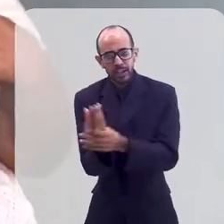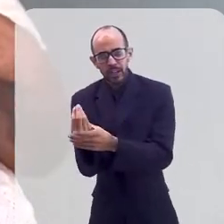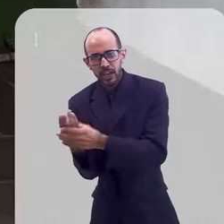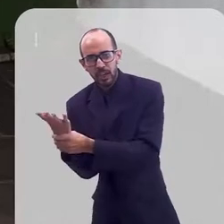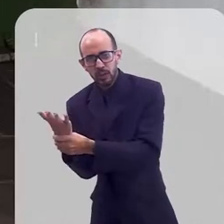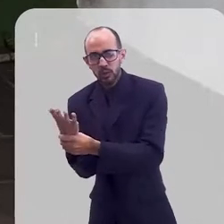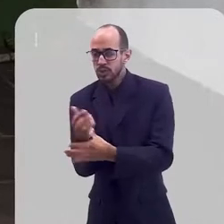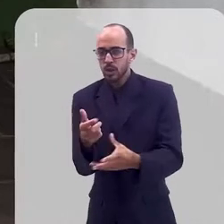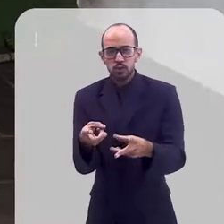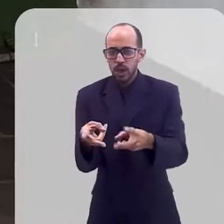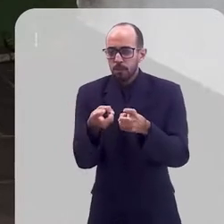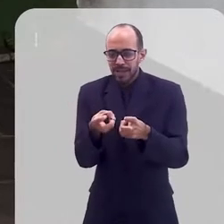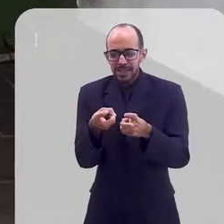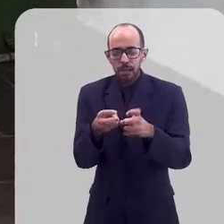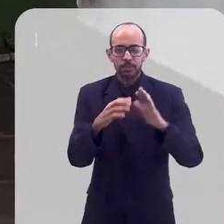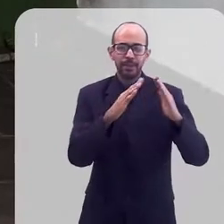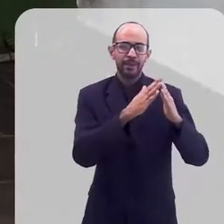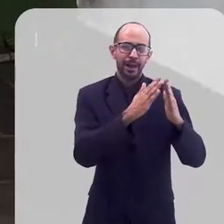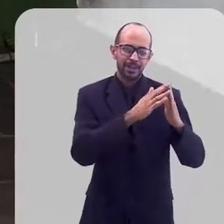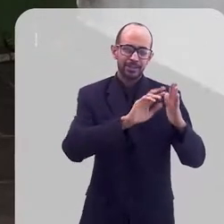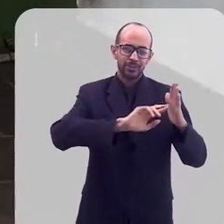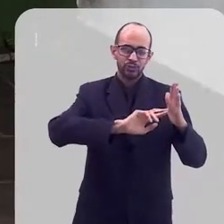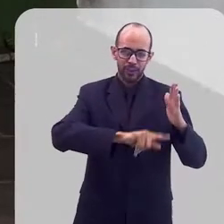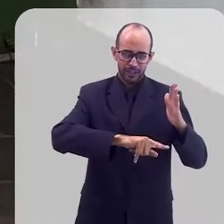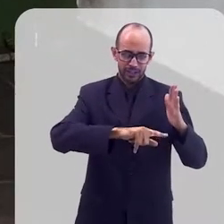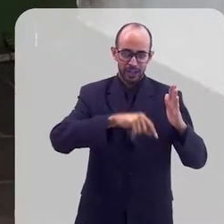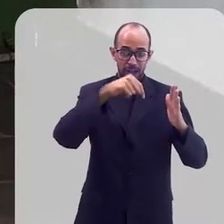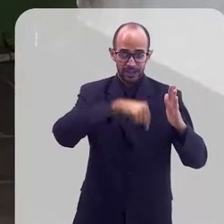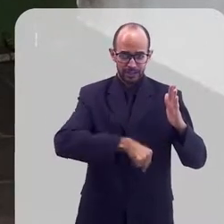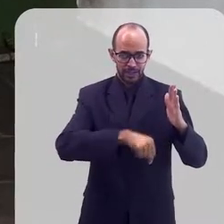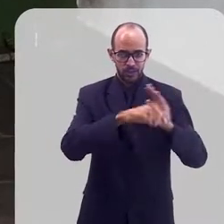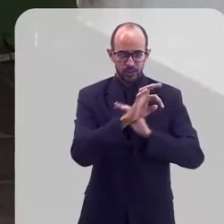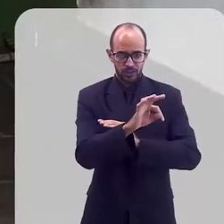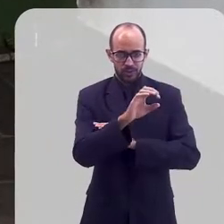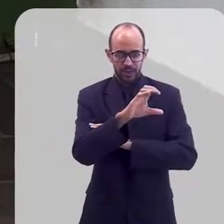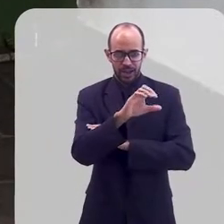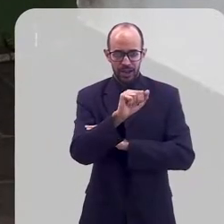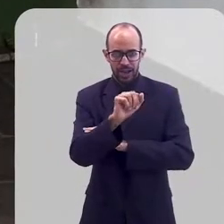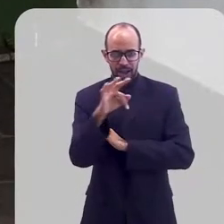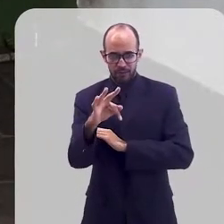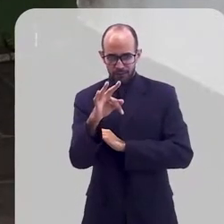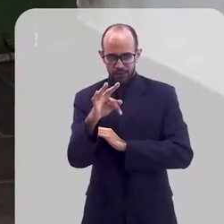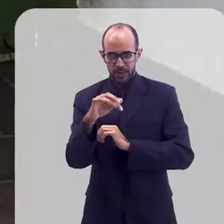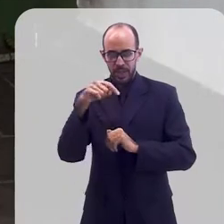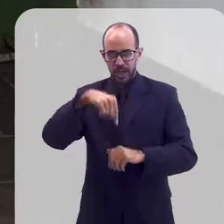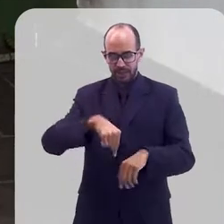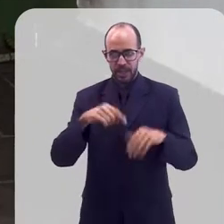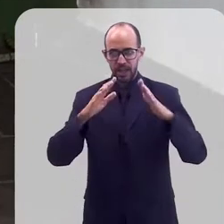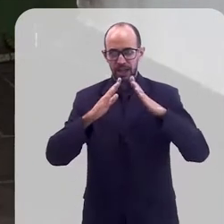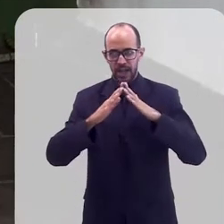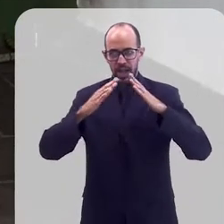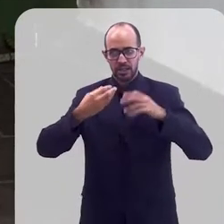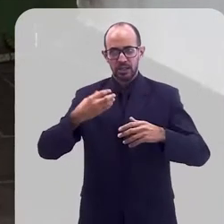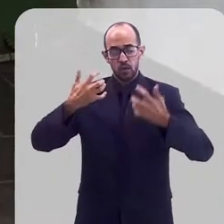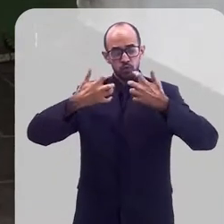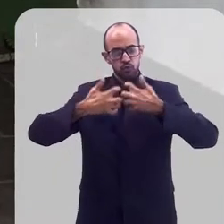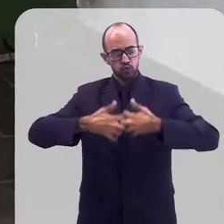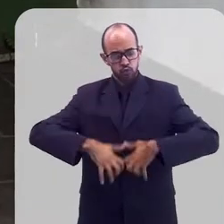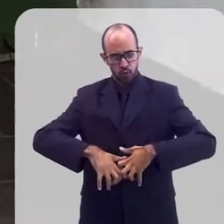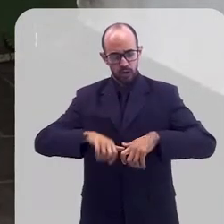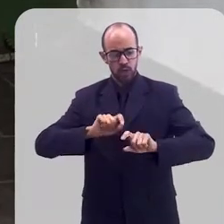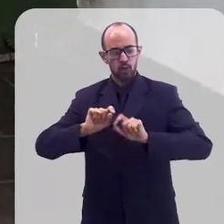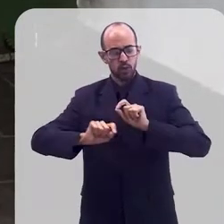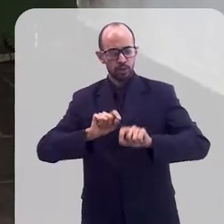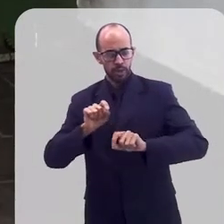outra. Certo. Tá? Hoje aqui é o TECAF, né? A nossa casa funciona de um